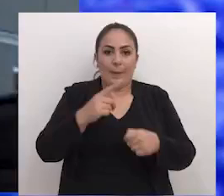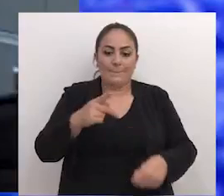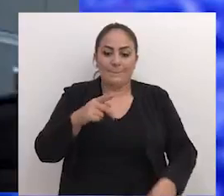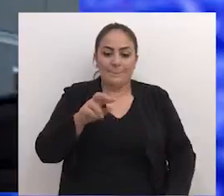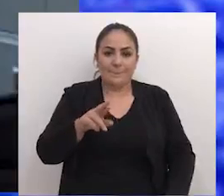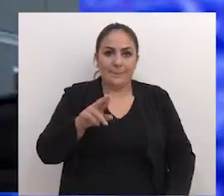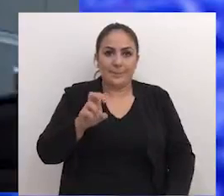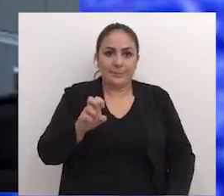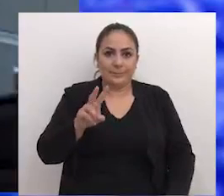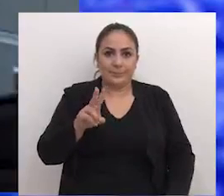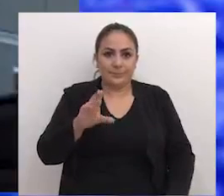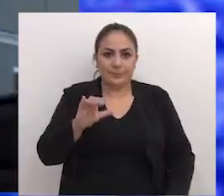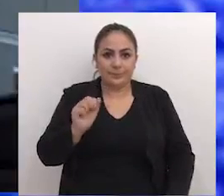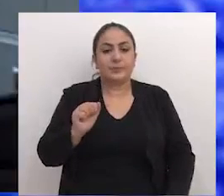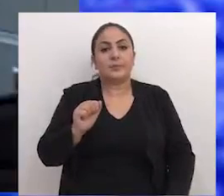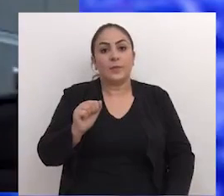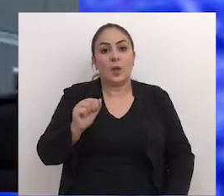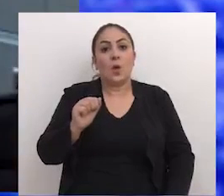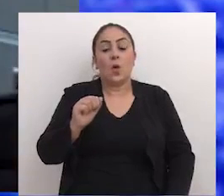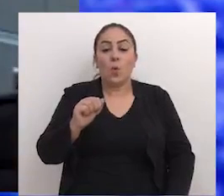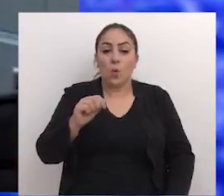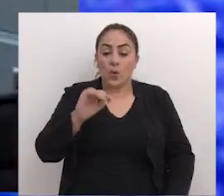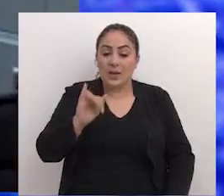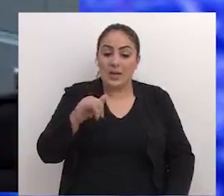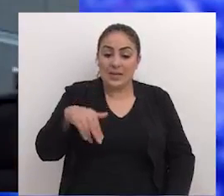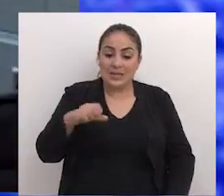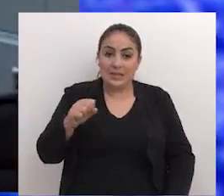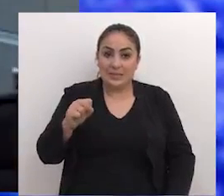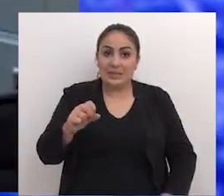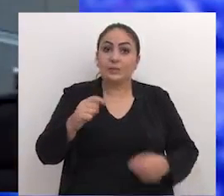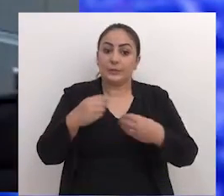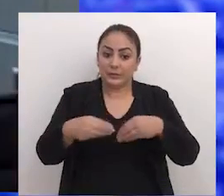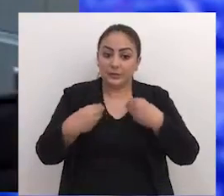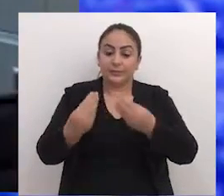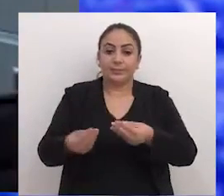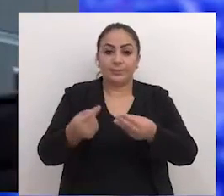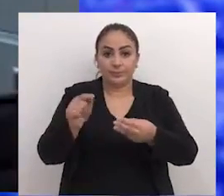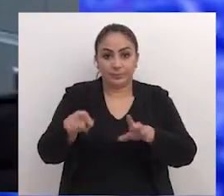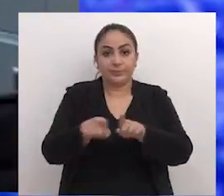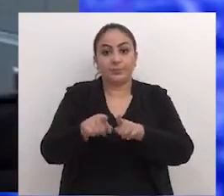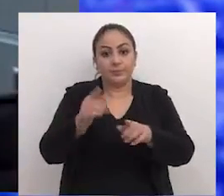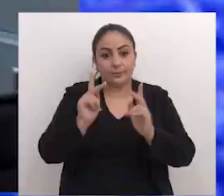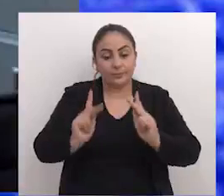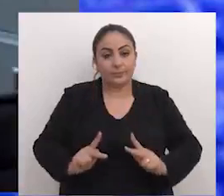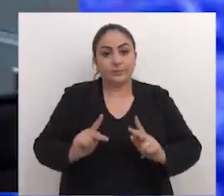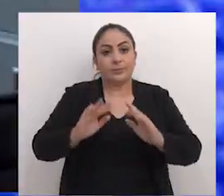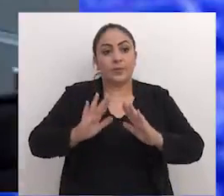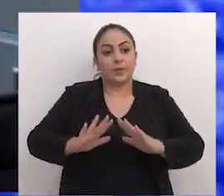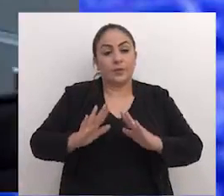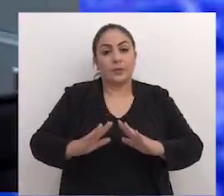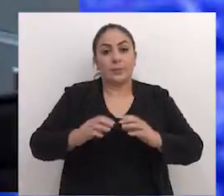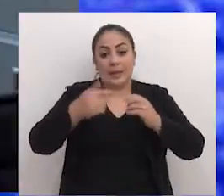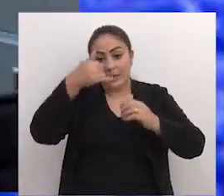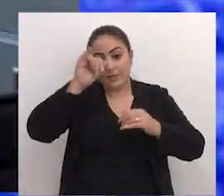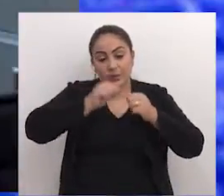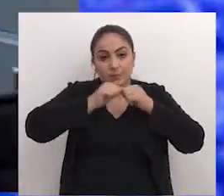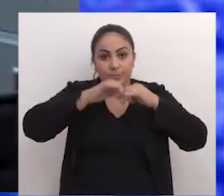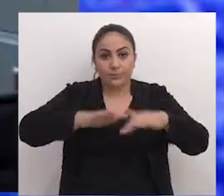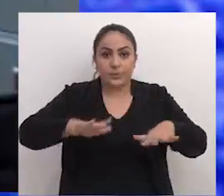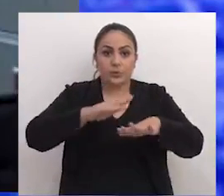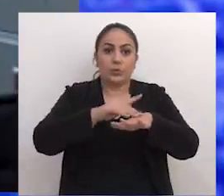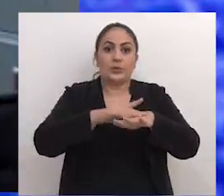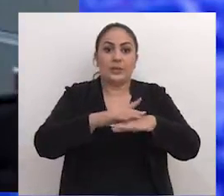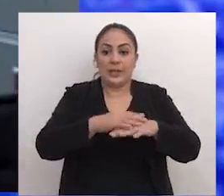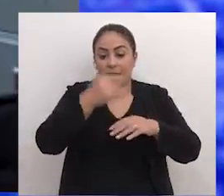nós entendemos que o INSS ele deve conceder o benefício mesmo nesses casos para evitar a propagação da